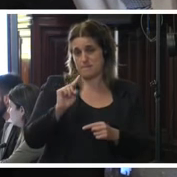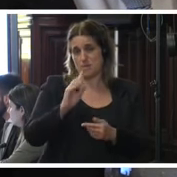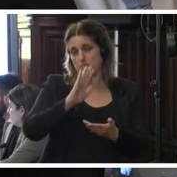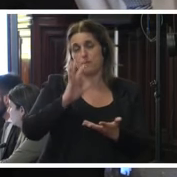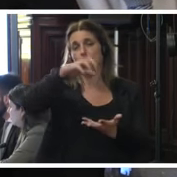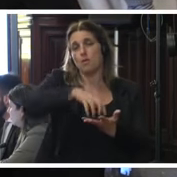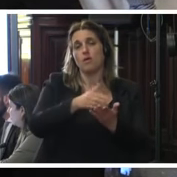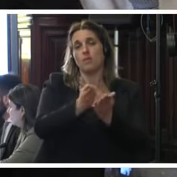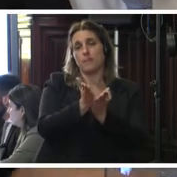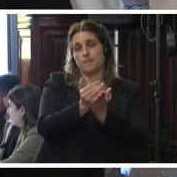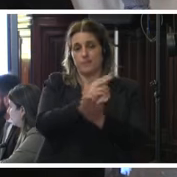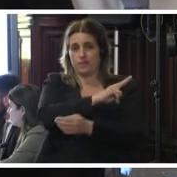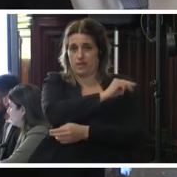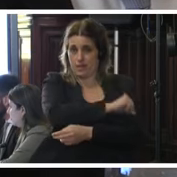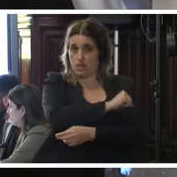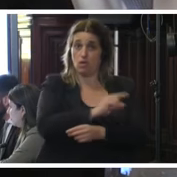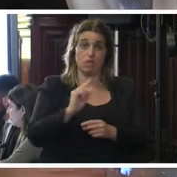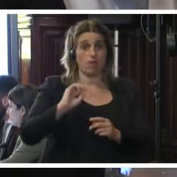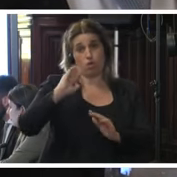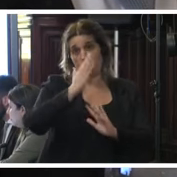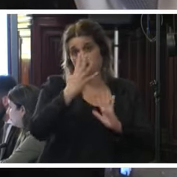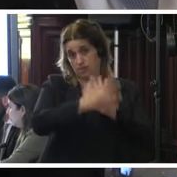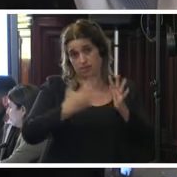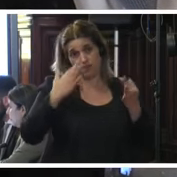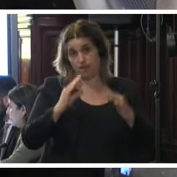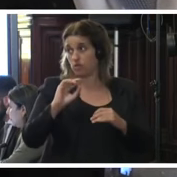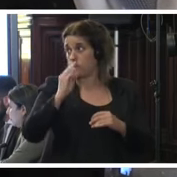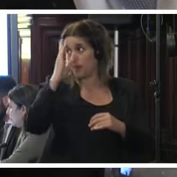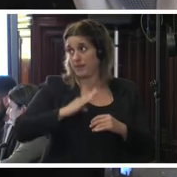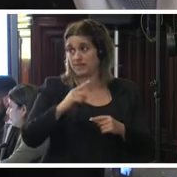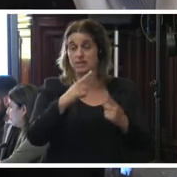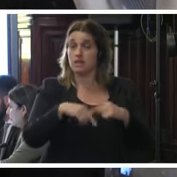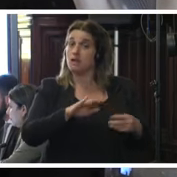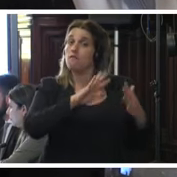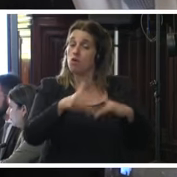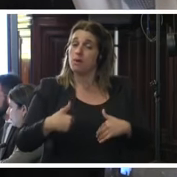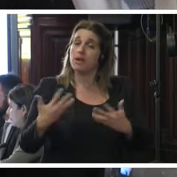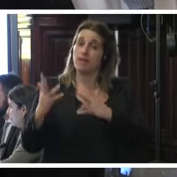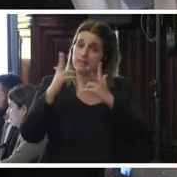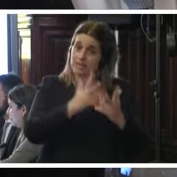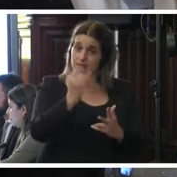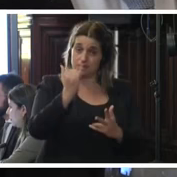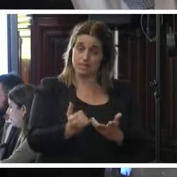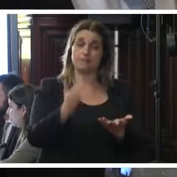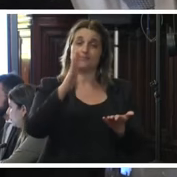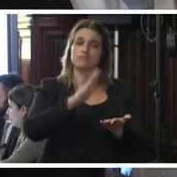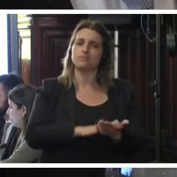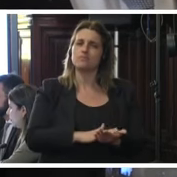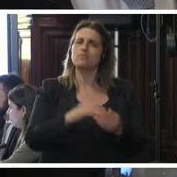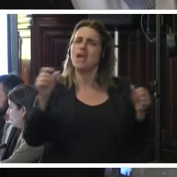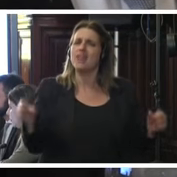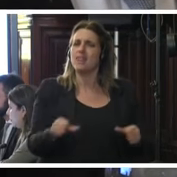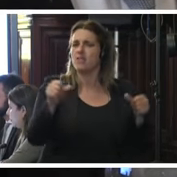todo. Cabe destacar ainda a criação das unidades de polícia pacificadoras, UPPs, implantadas naquele Estado a